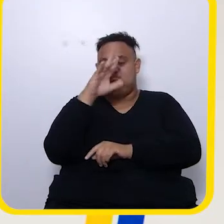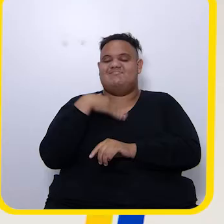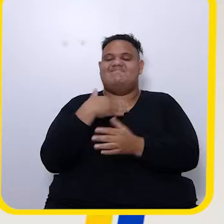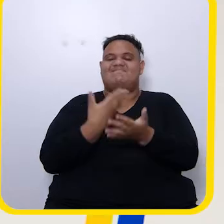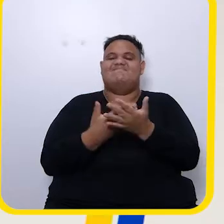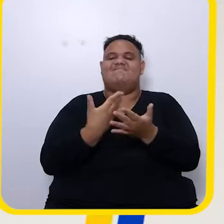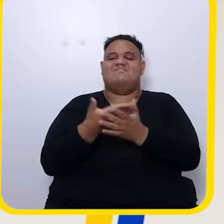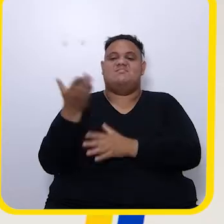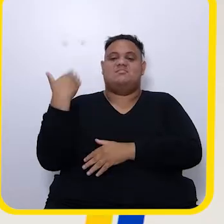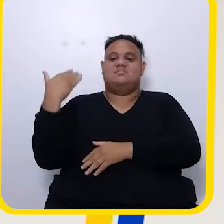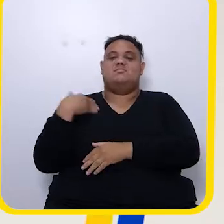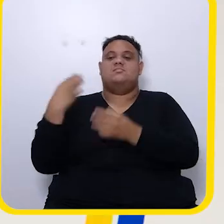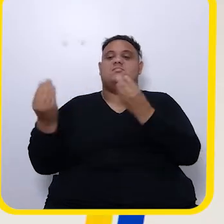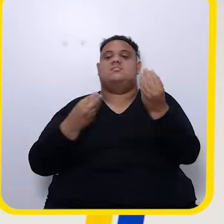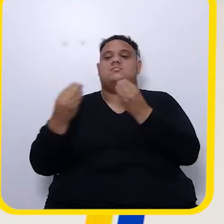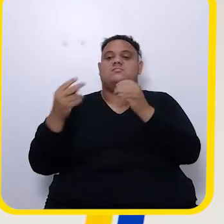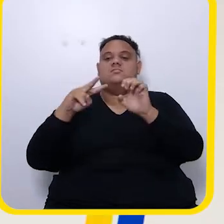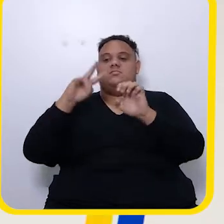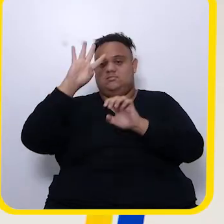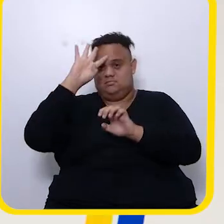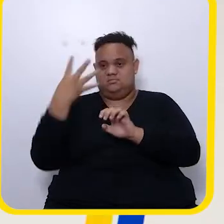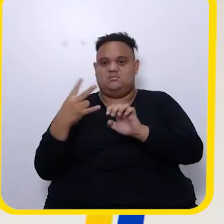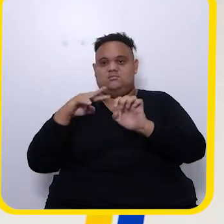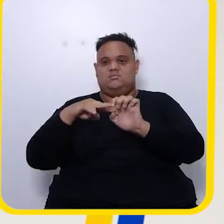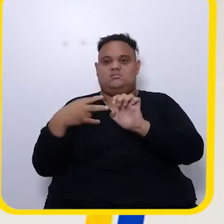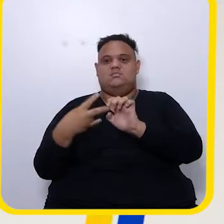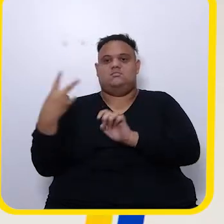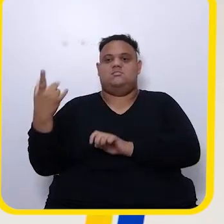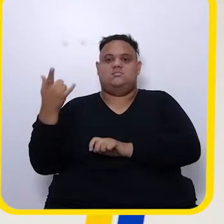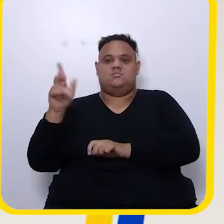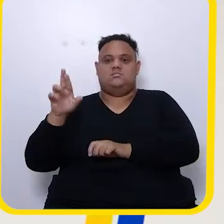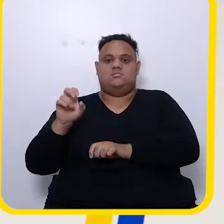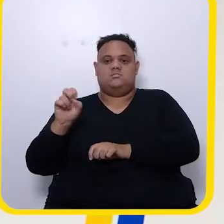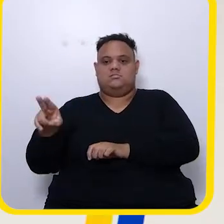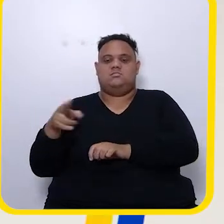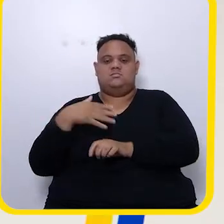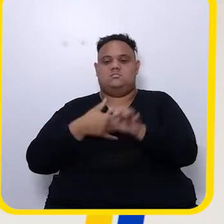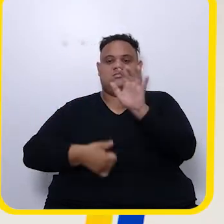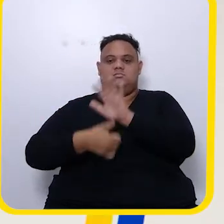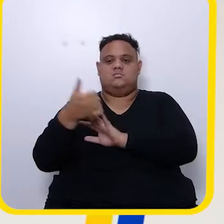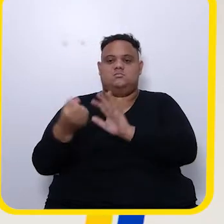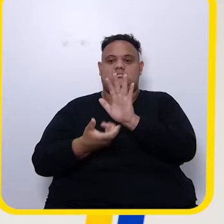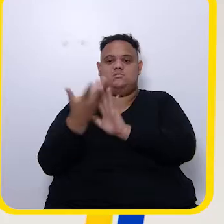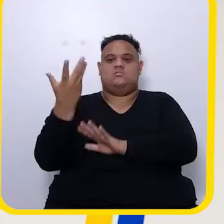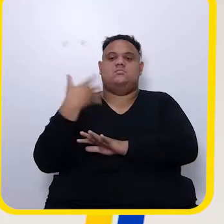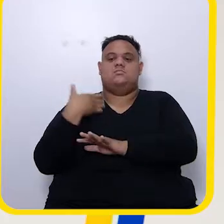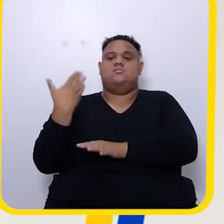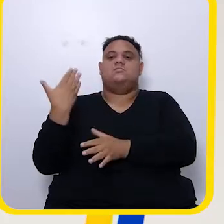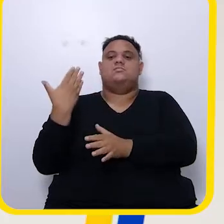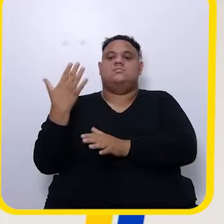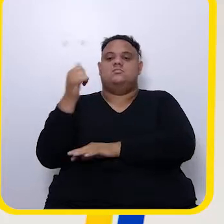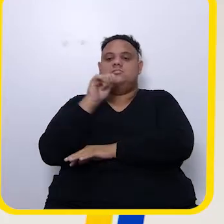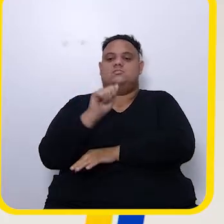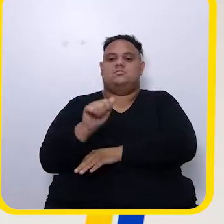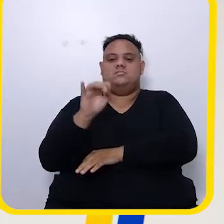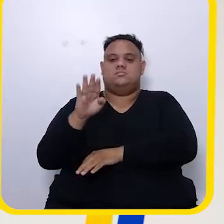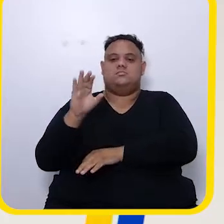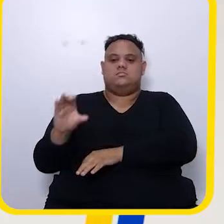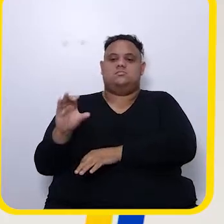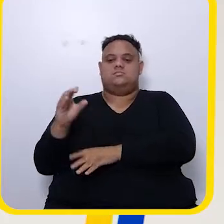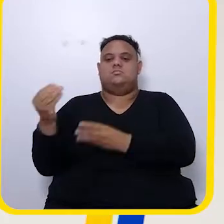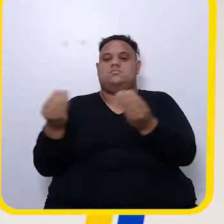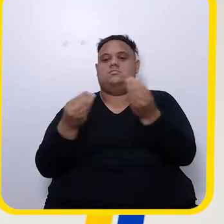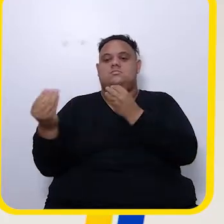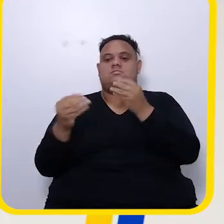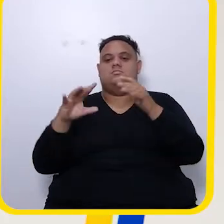passada. Como é que eu resolvo uma equação do segundo grau? Primeiro, tenho que descobrir os valores do A, B e C. Quando a minha equação está na forma